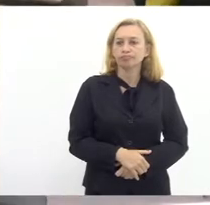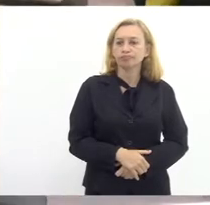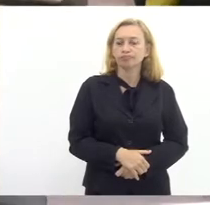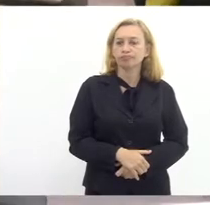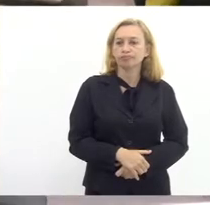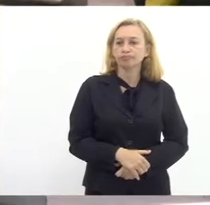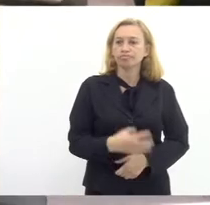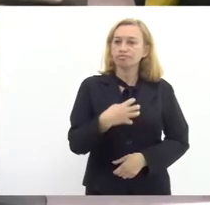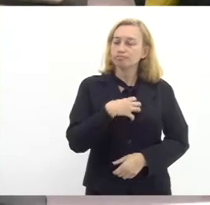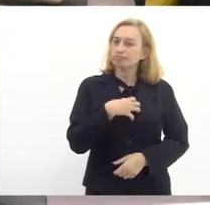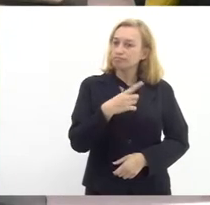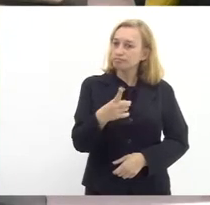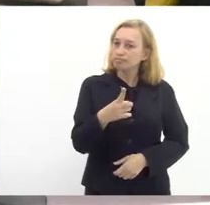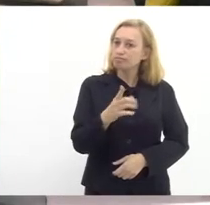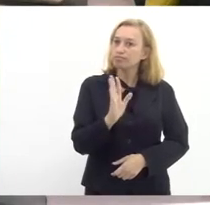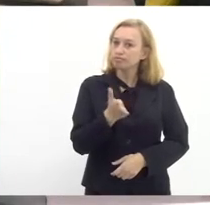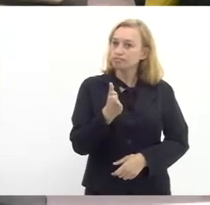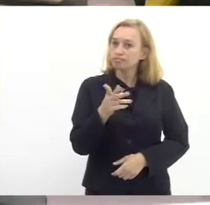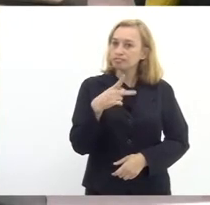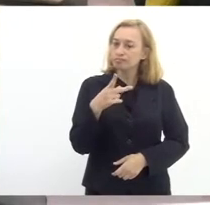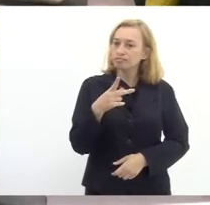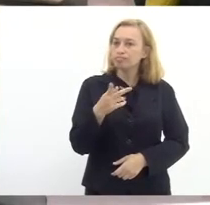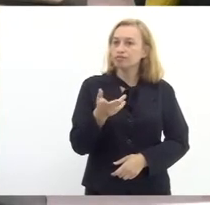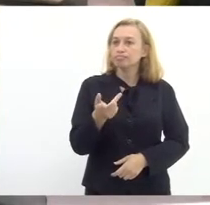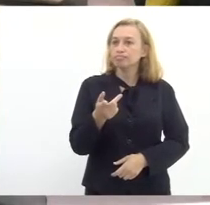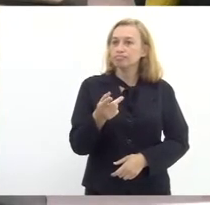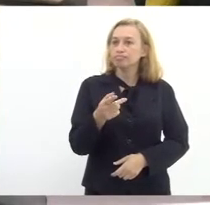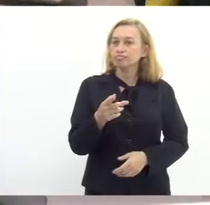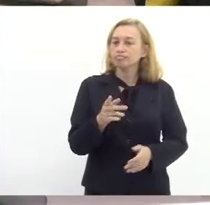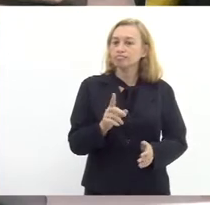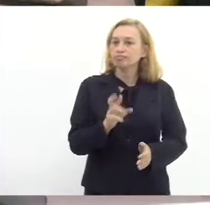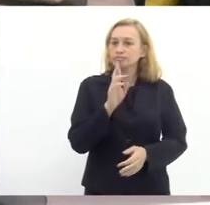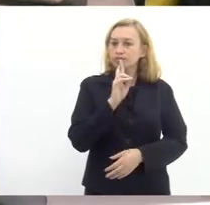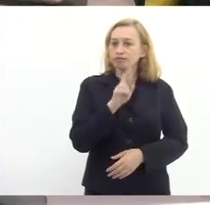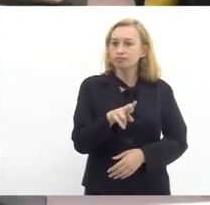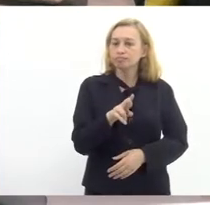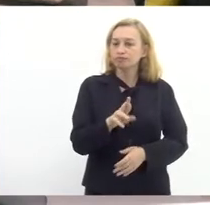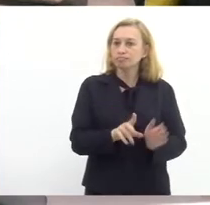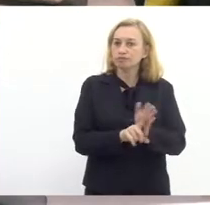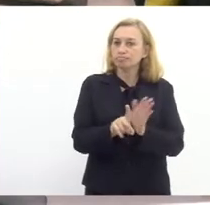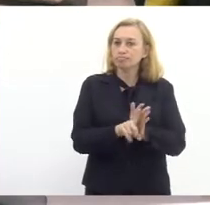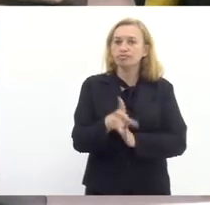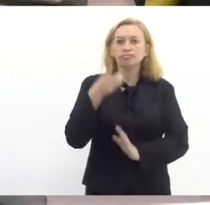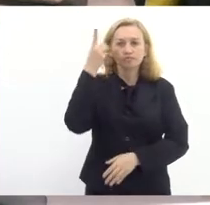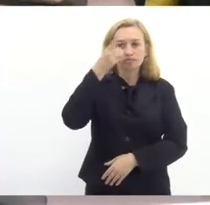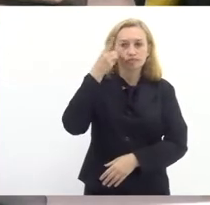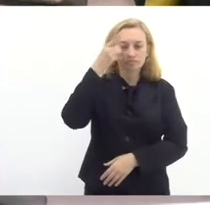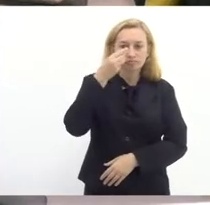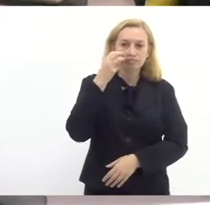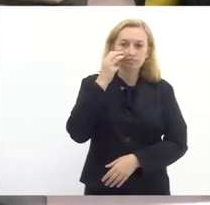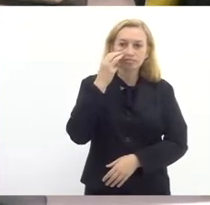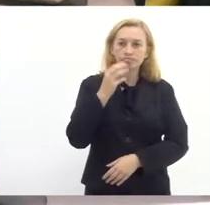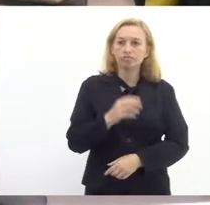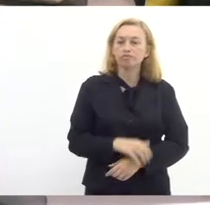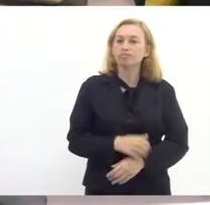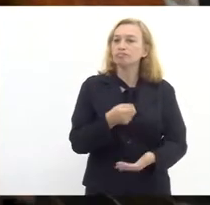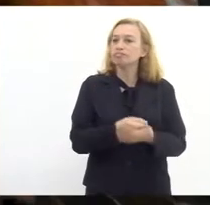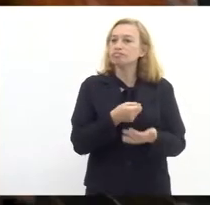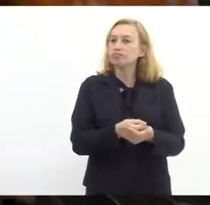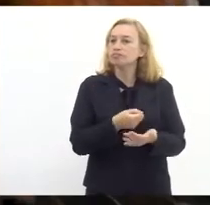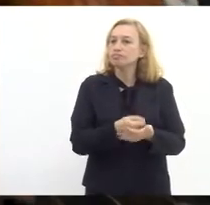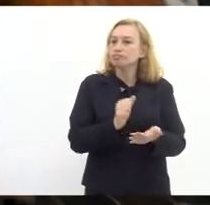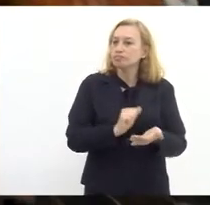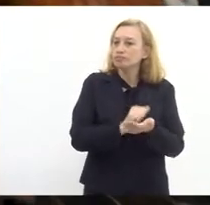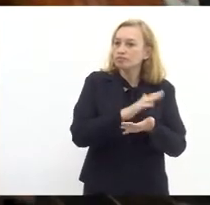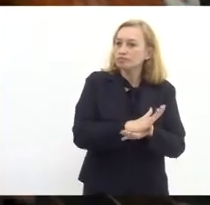Das pendências. Nesse sentido, aí eu já entro nas perguntas da resposta das perguntas do deputado Valdec, falando na cobrança das multas em